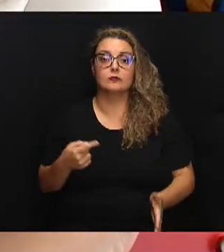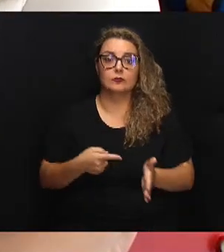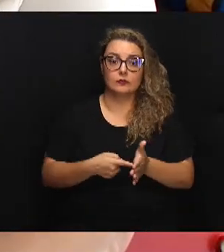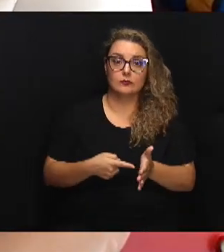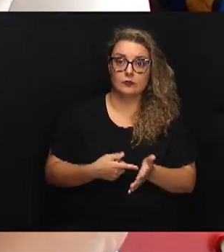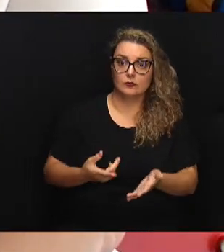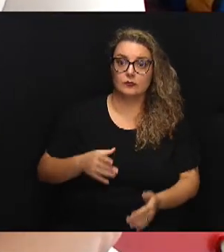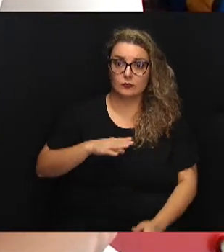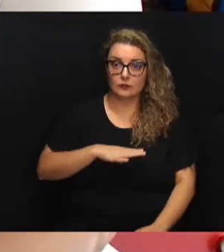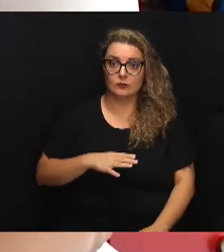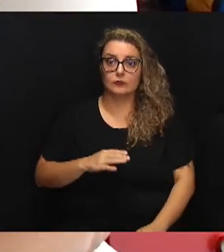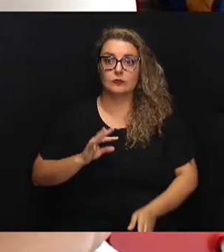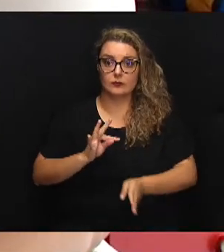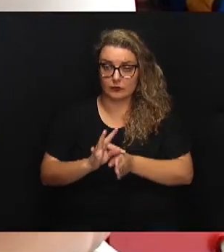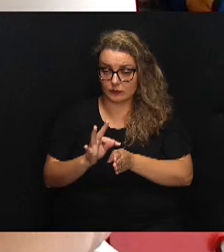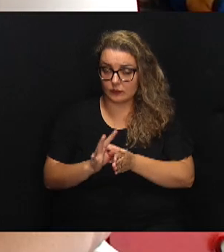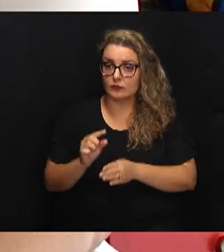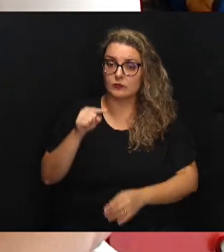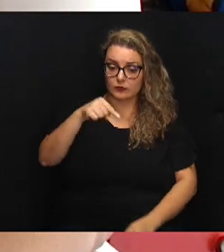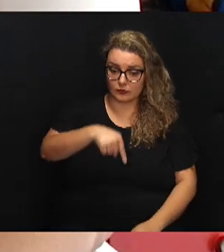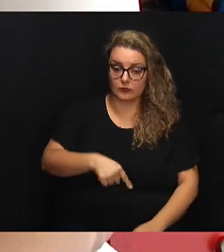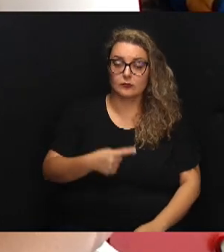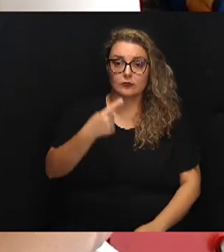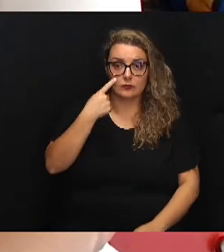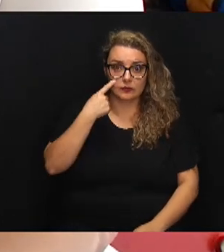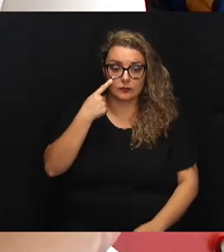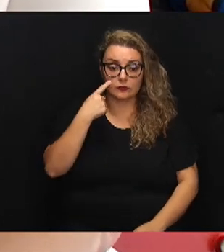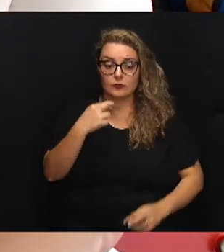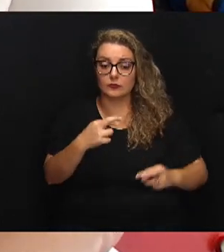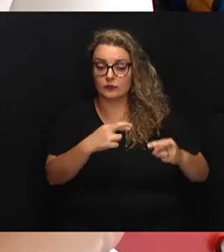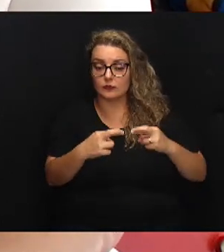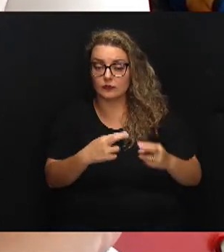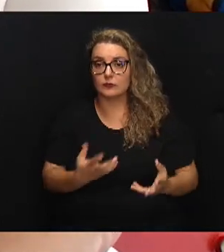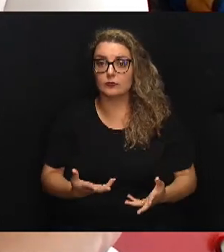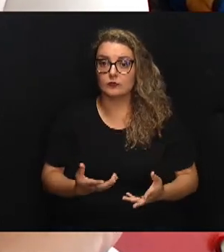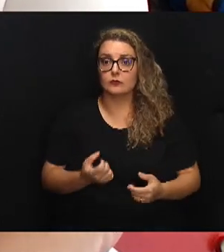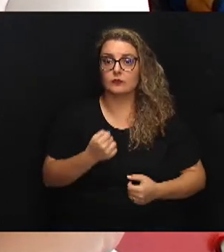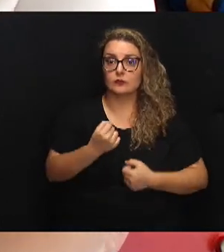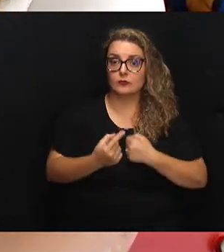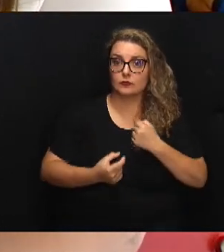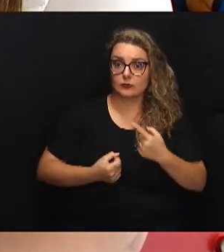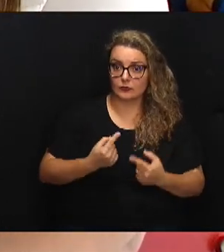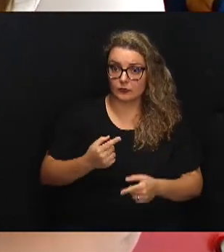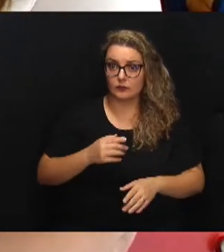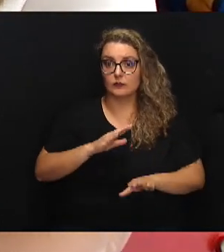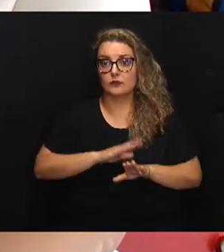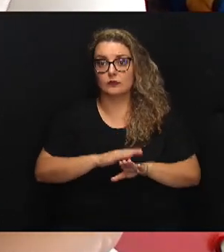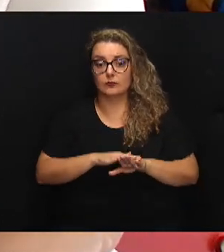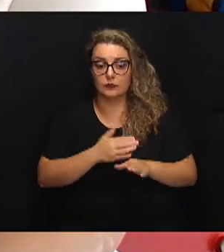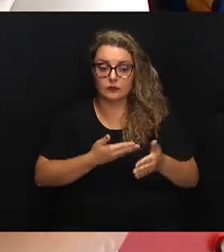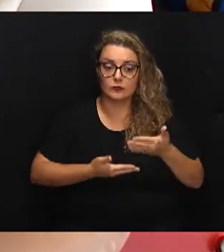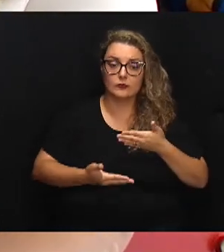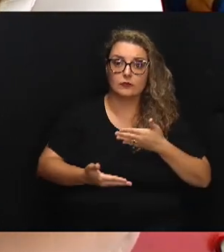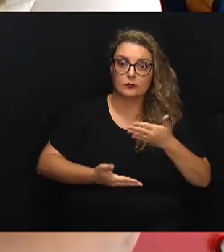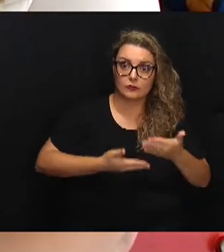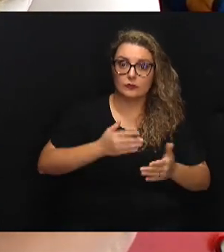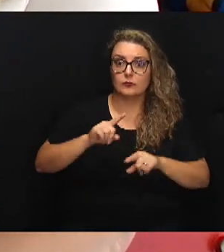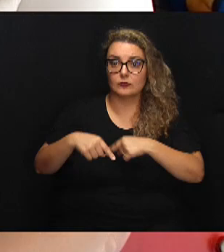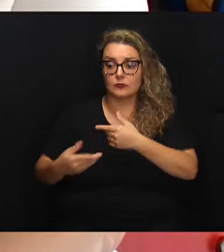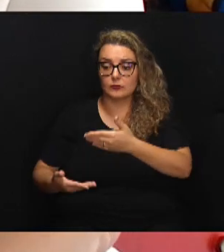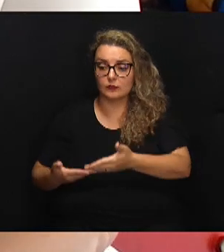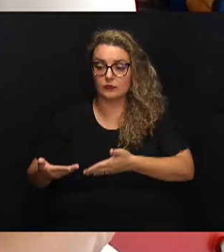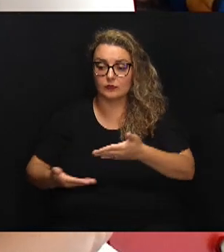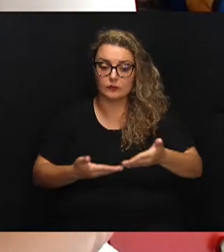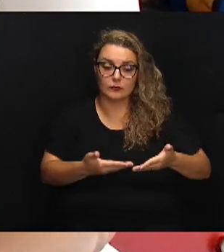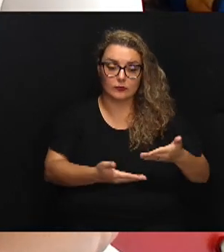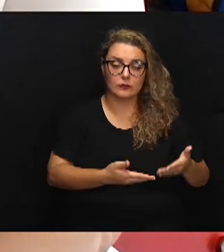o Conselho Tutelar ele vai até o local e verifica, faz algumas mediações com outros serviços, outros